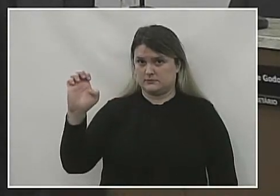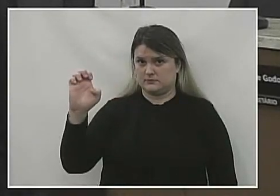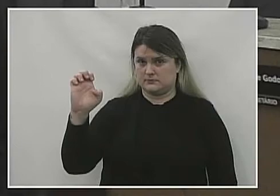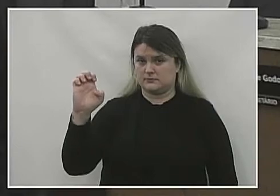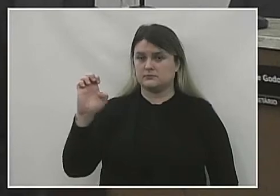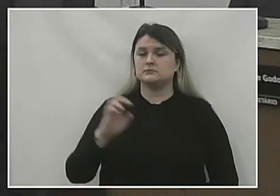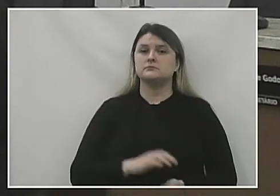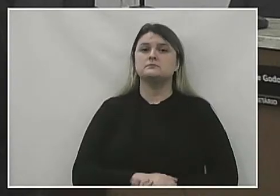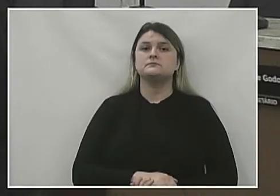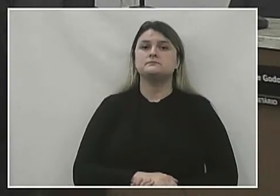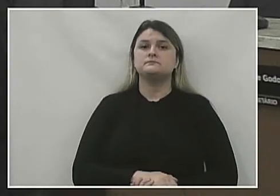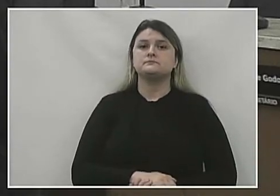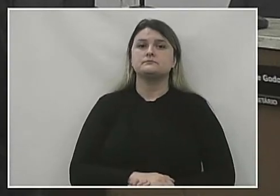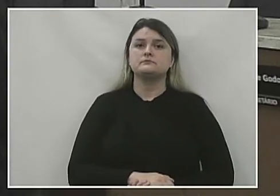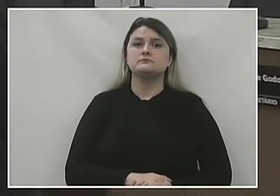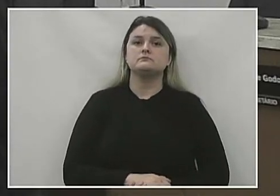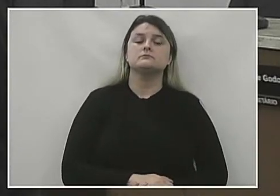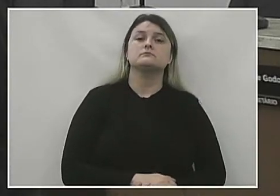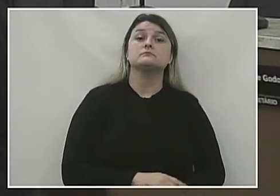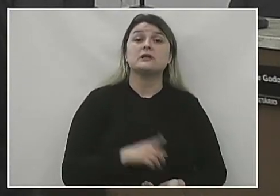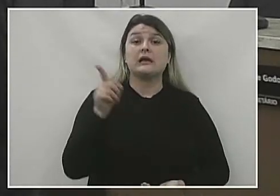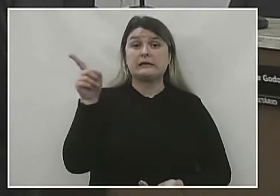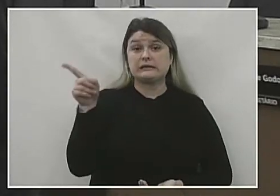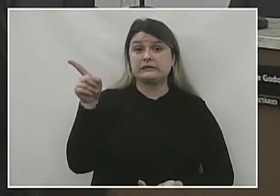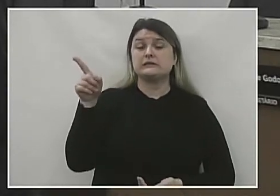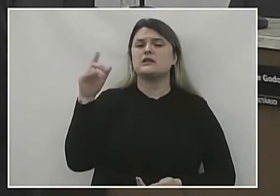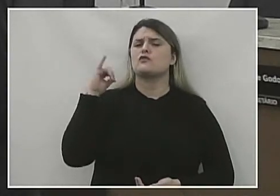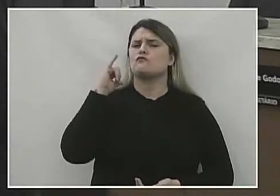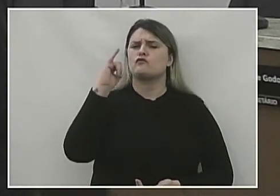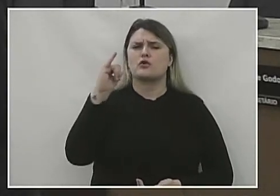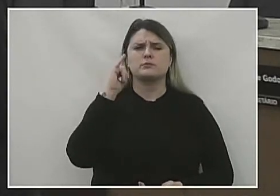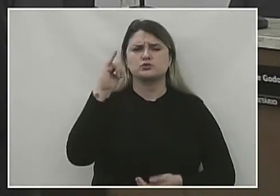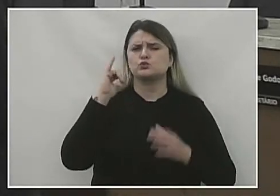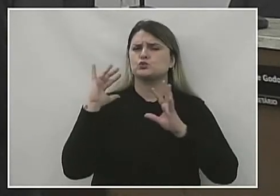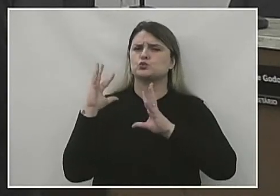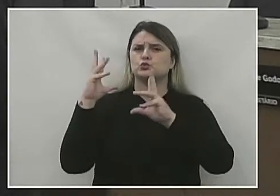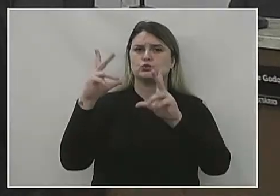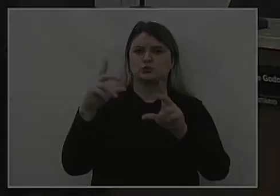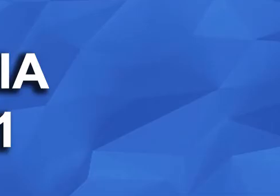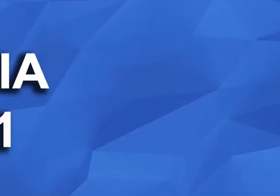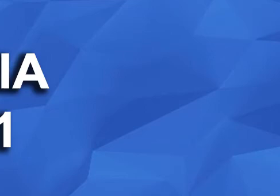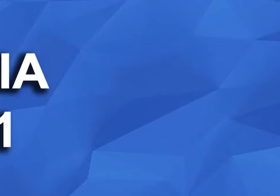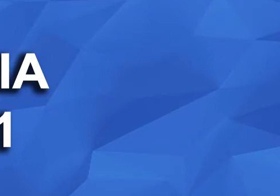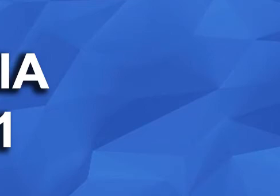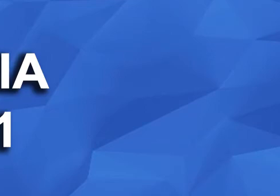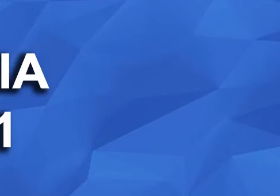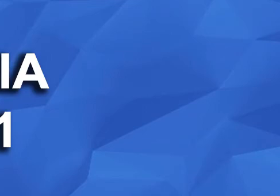Superior Eleitoral, o qual trouxe todas essas informações para nós.